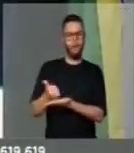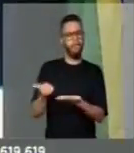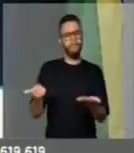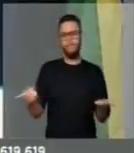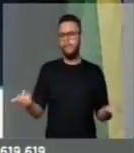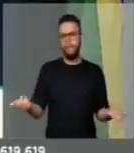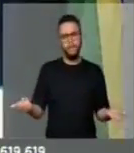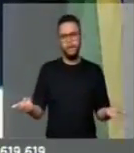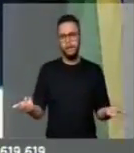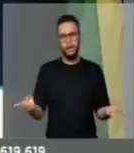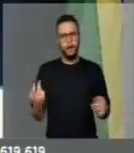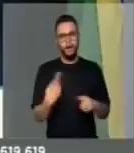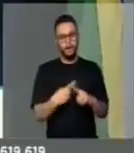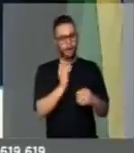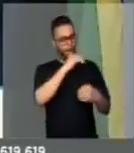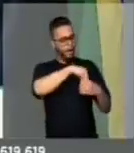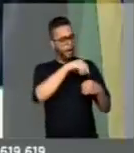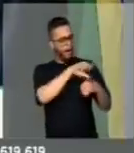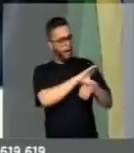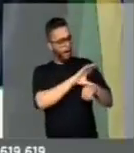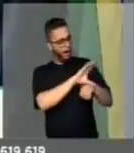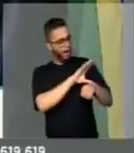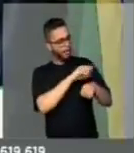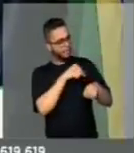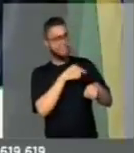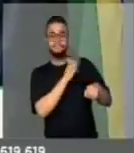Senhor presidente, a Constituição brasileira